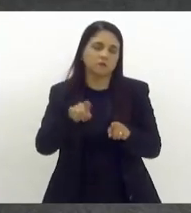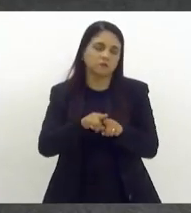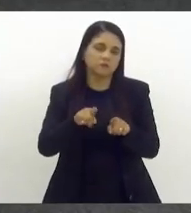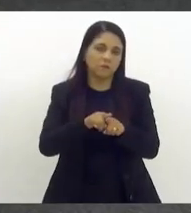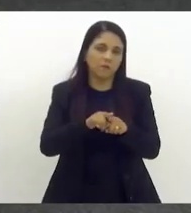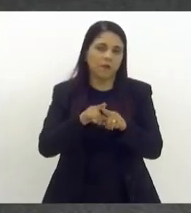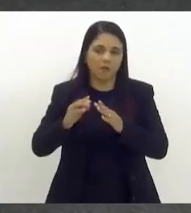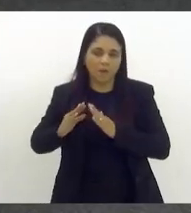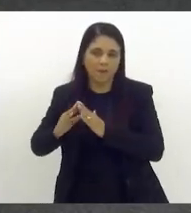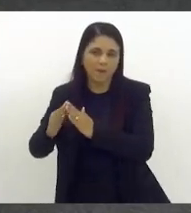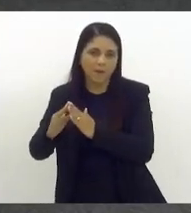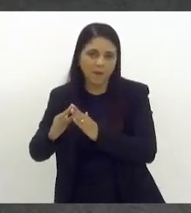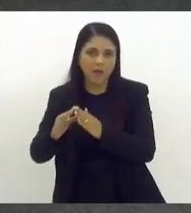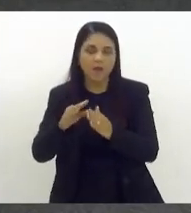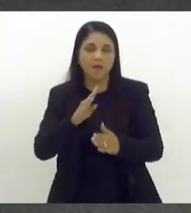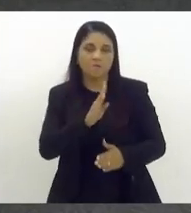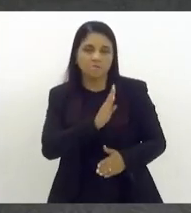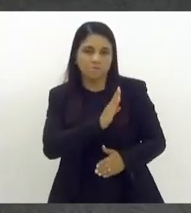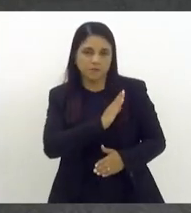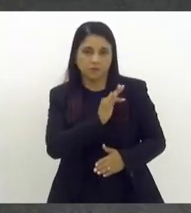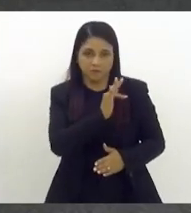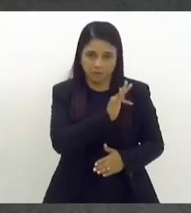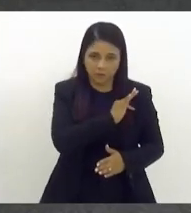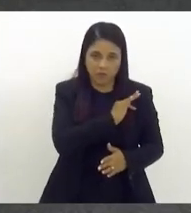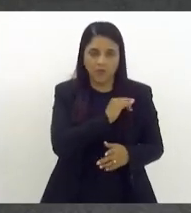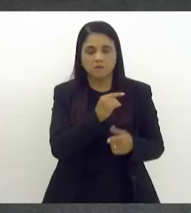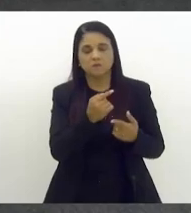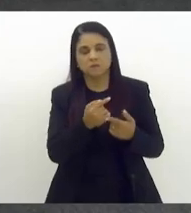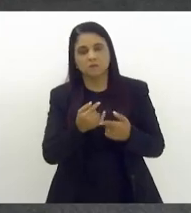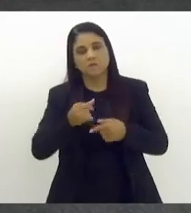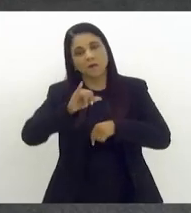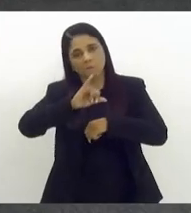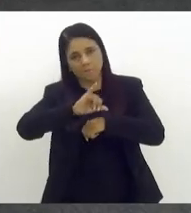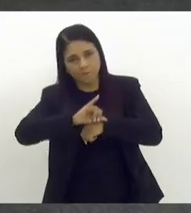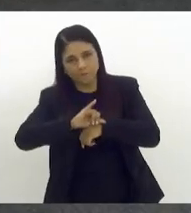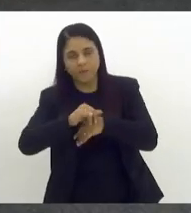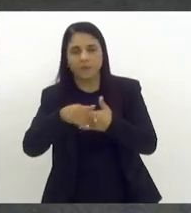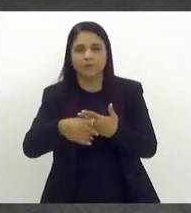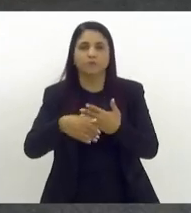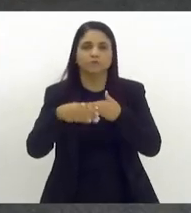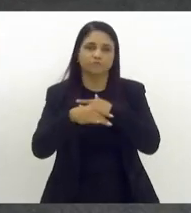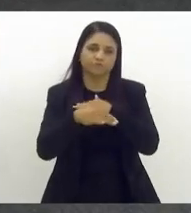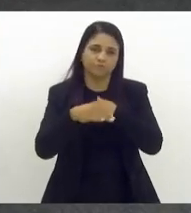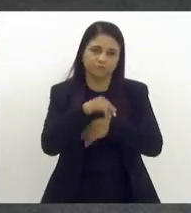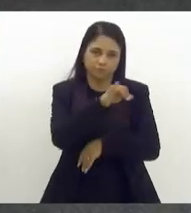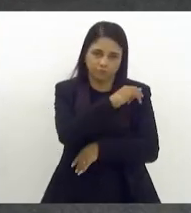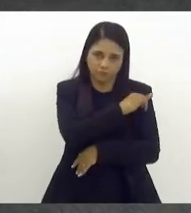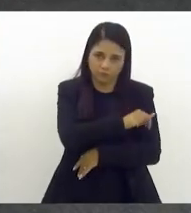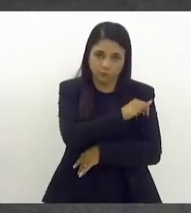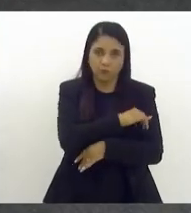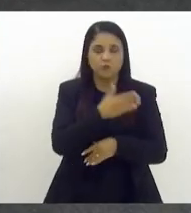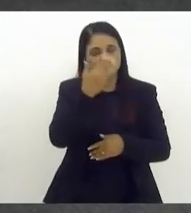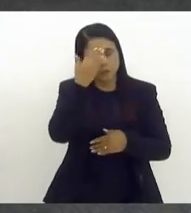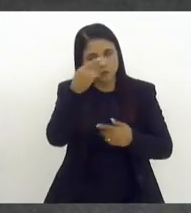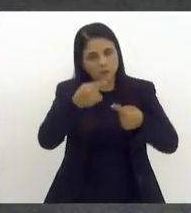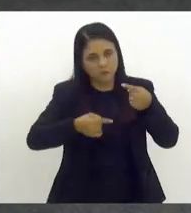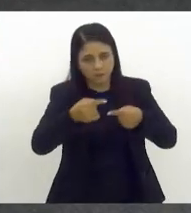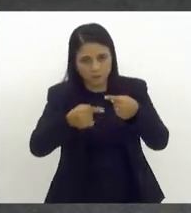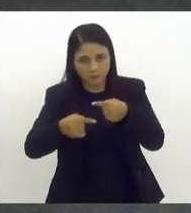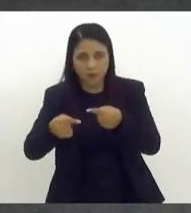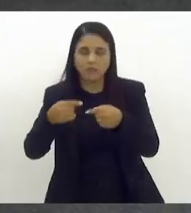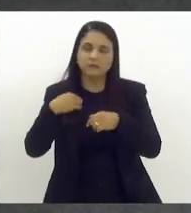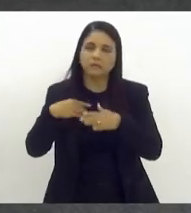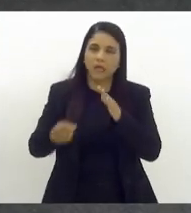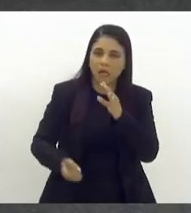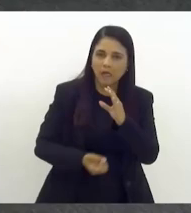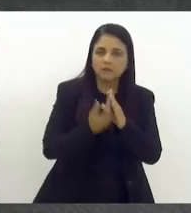a região metropolitana do Rio de Janeiro. Então, agradeço aqui, né, o debate e também a possibilidade da criação dessa